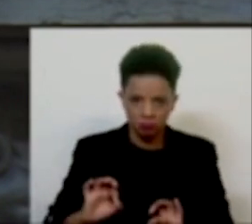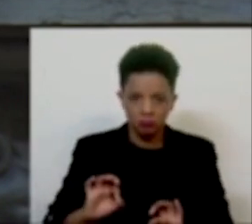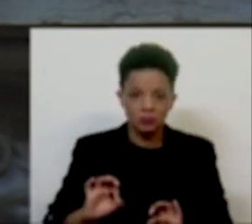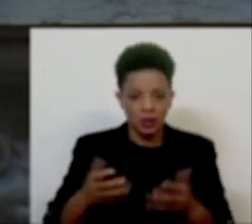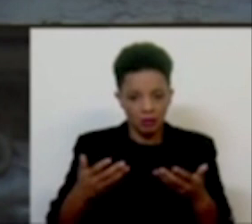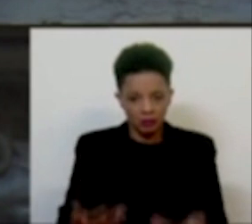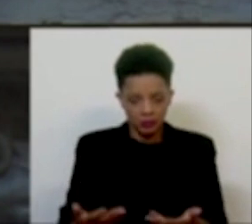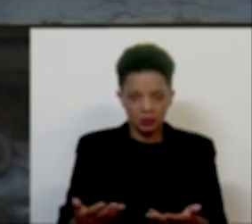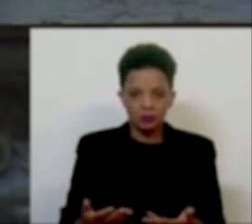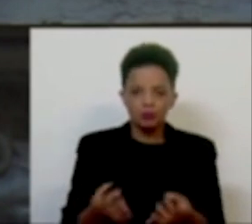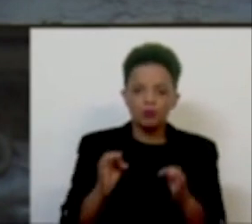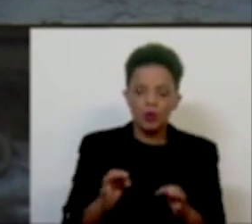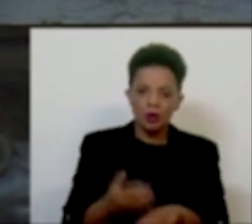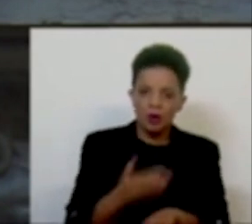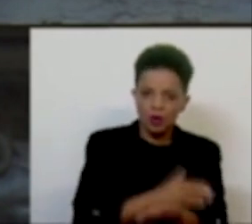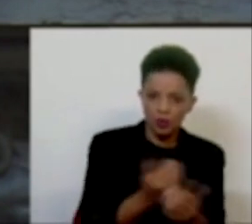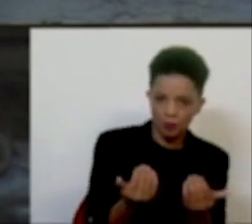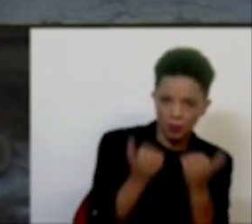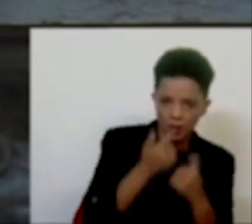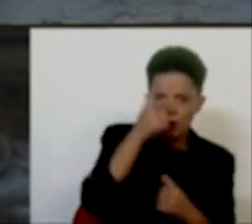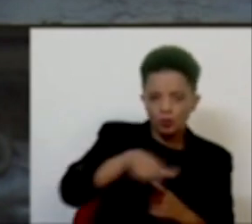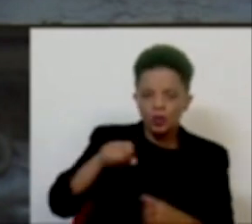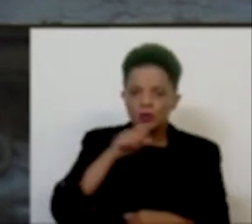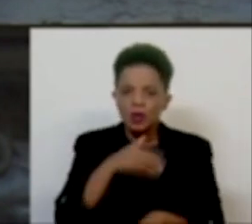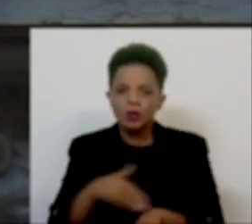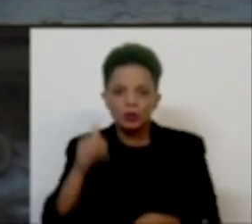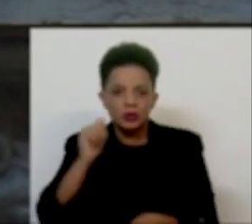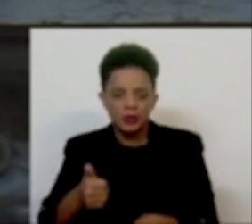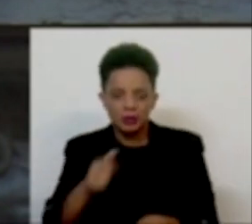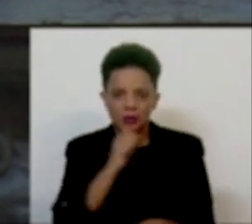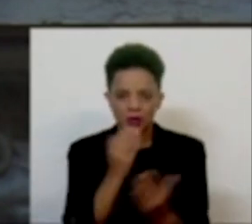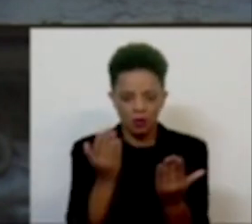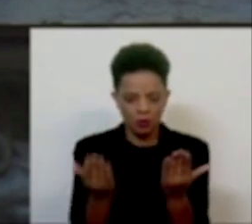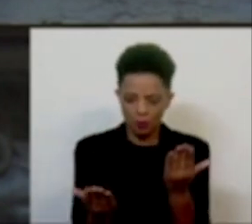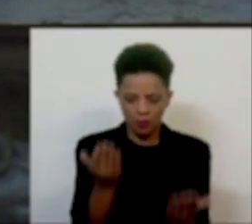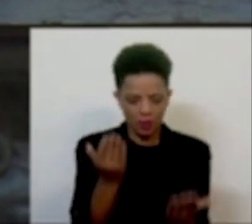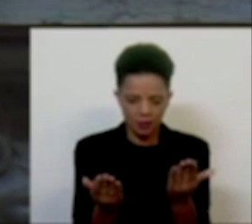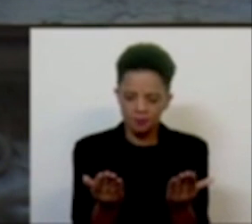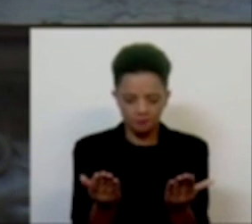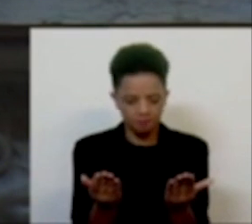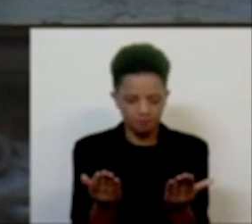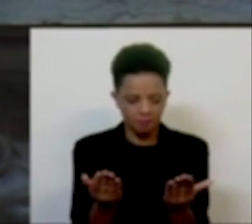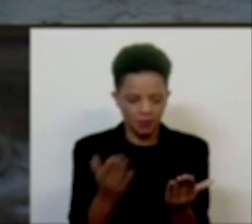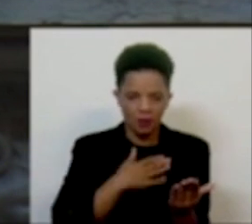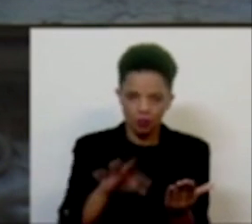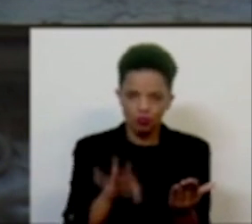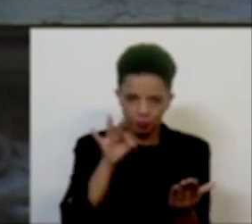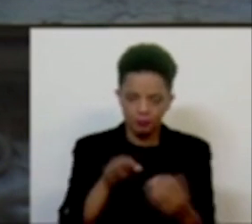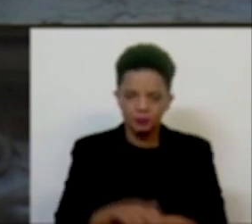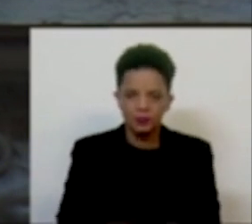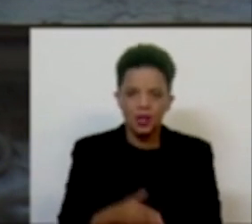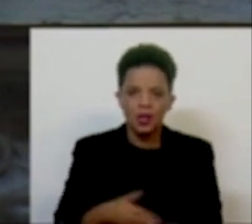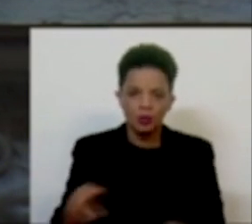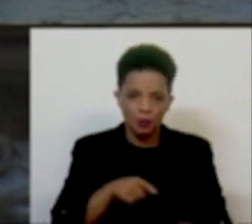assim informadas, as pessoas possam, no momento próprio, comparar e escolher. Os tempos políticos